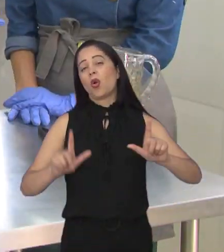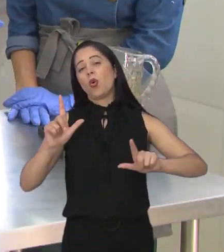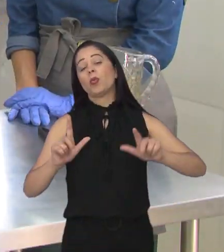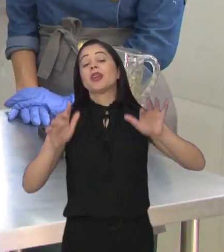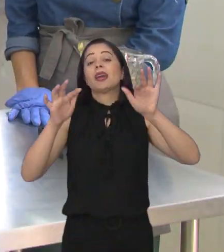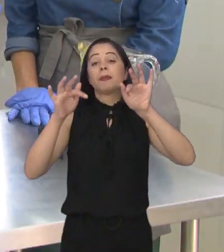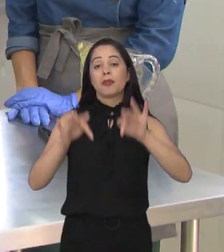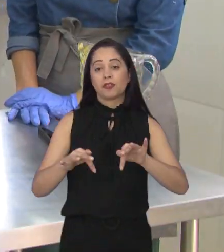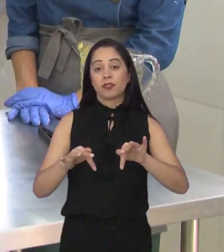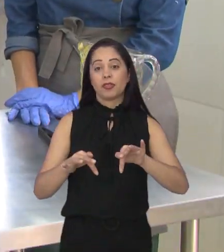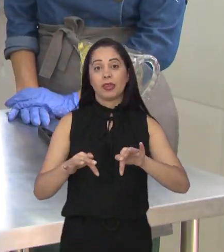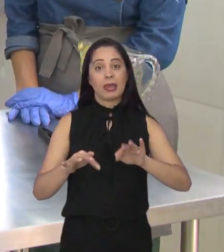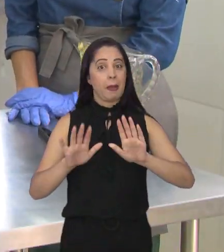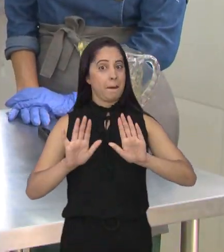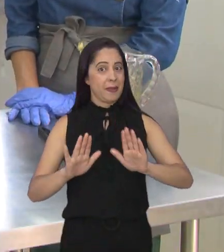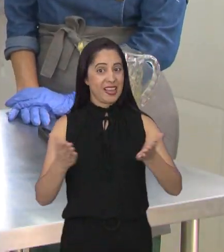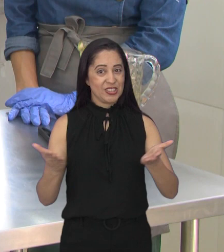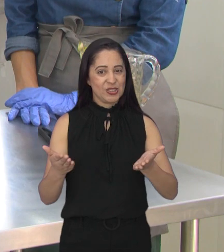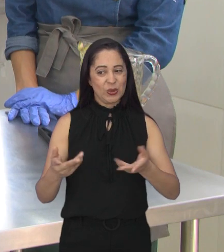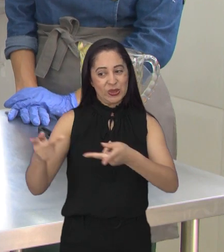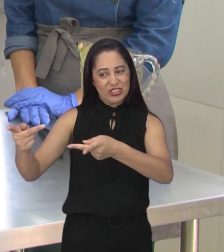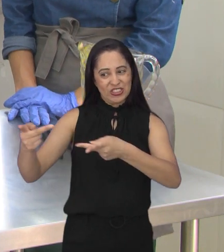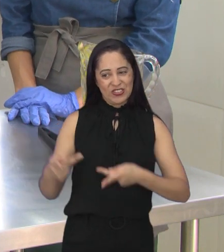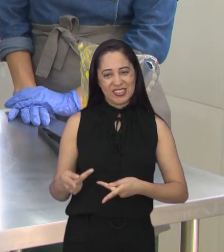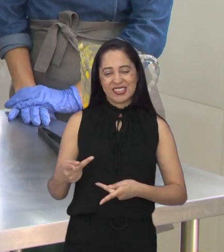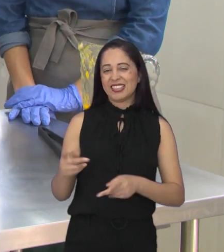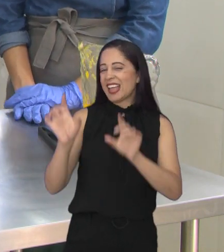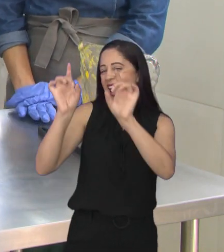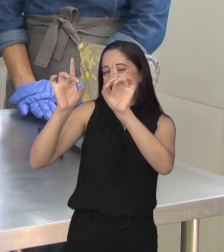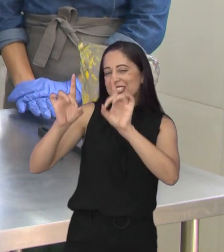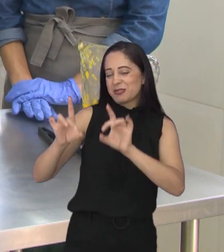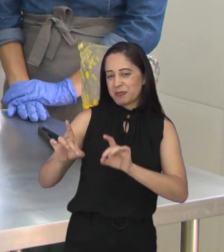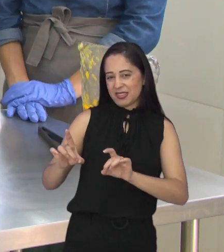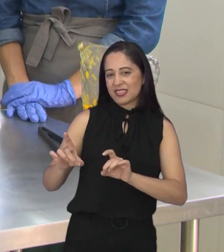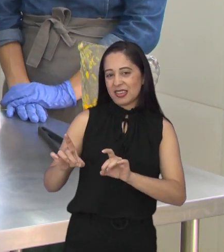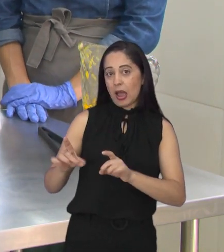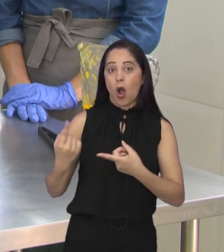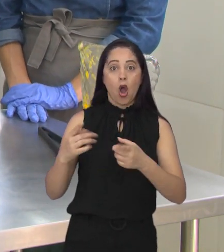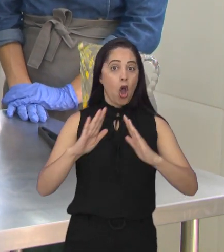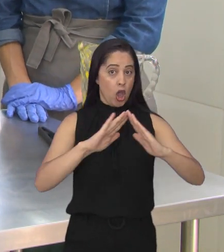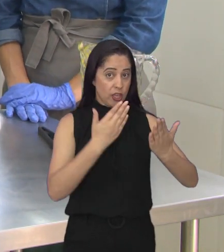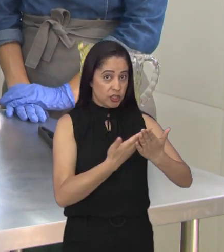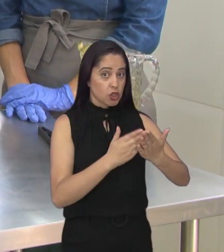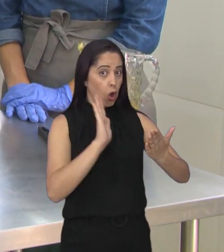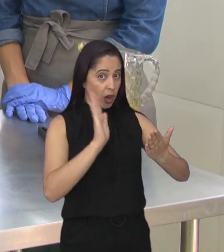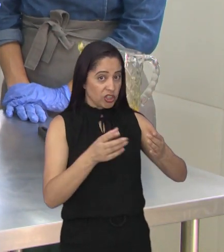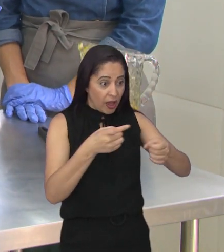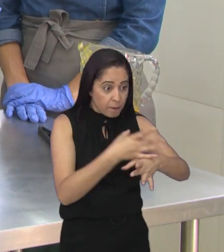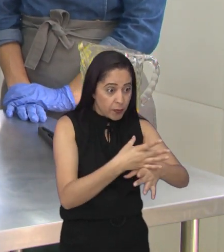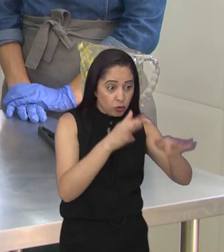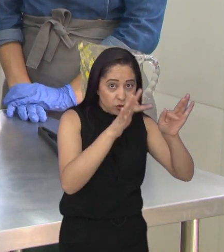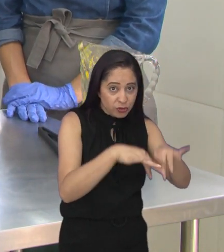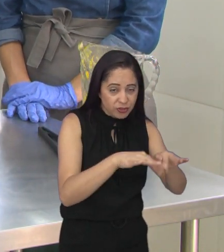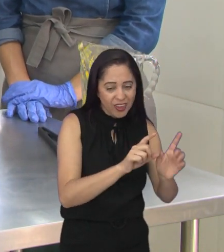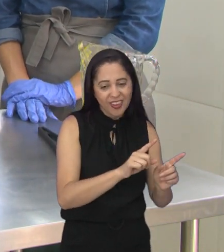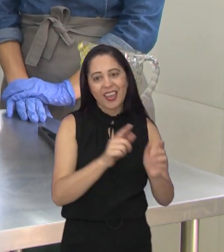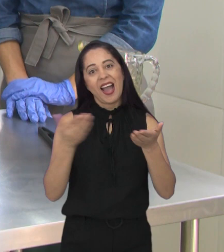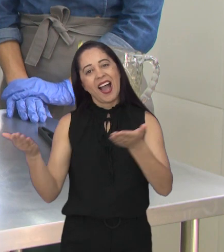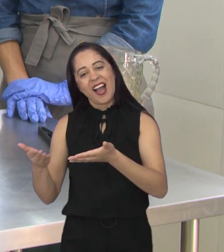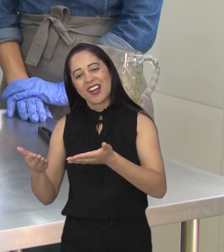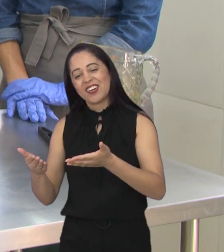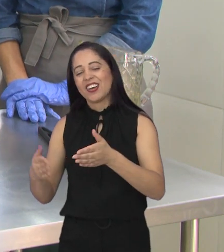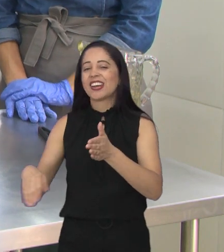Bom, chegamos a mais um final do programa. E hoje recebemos a ilustre visita, né? Depois que o Vinícius já foi